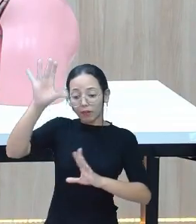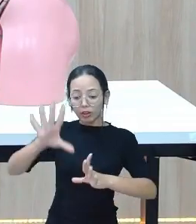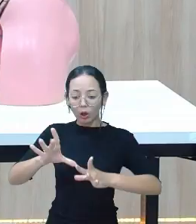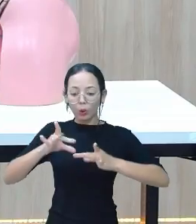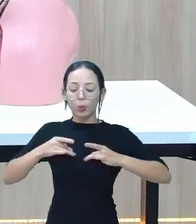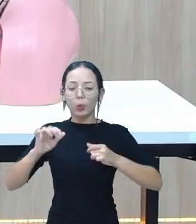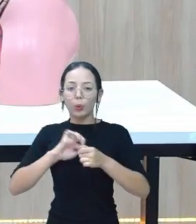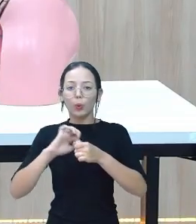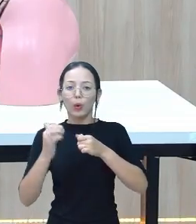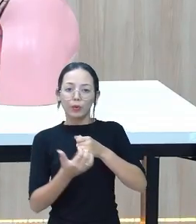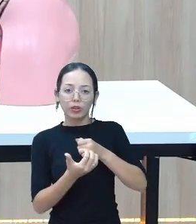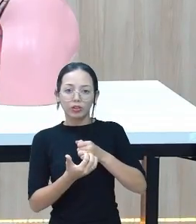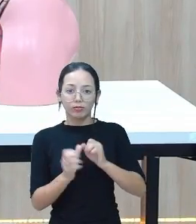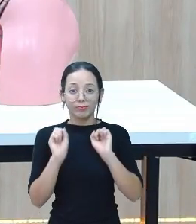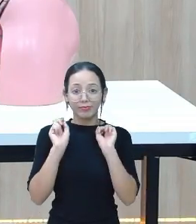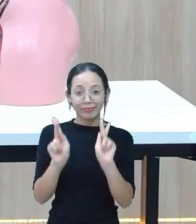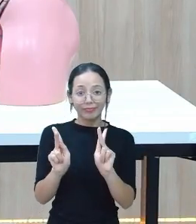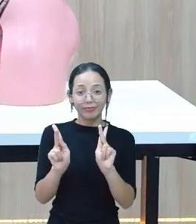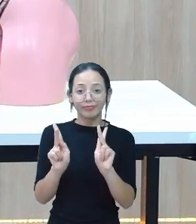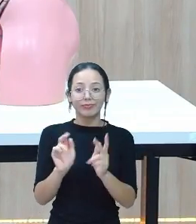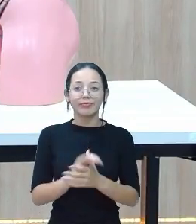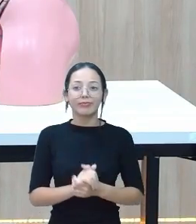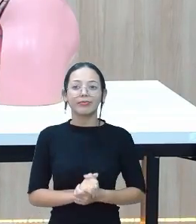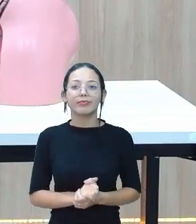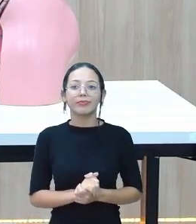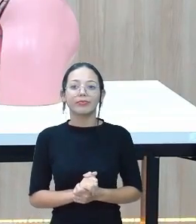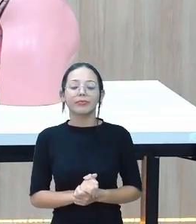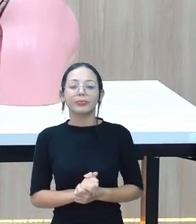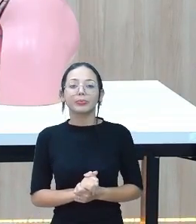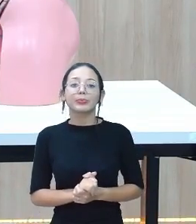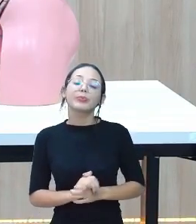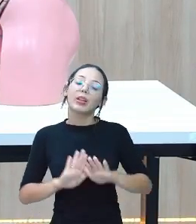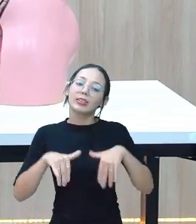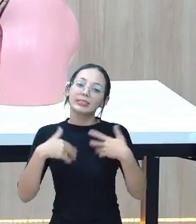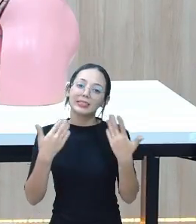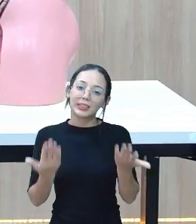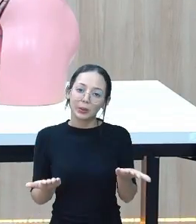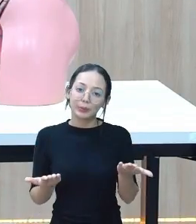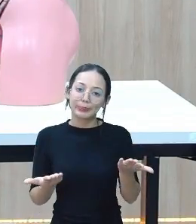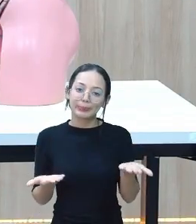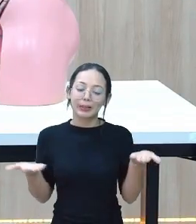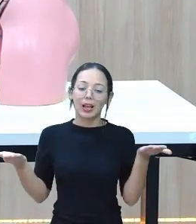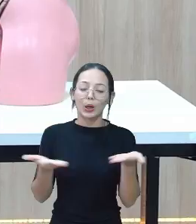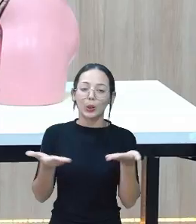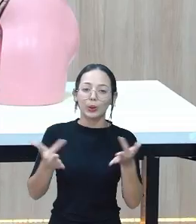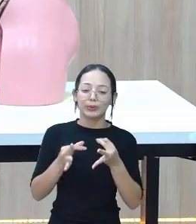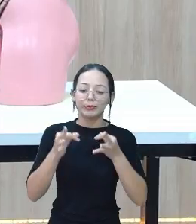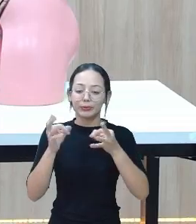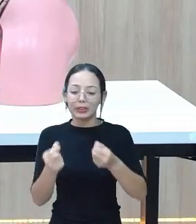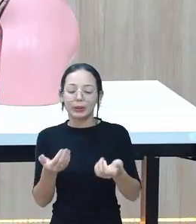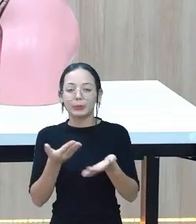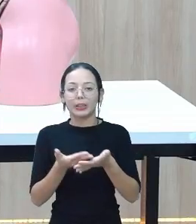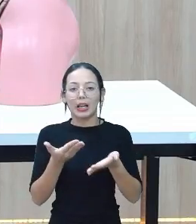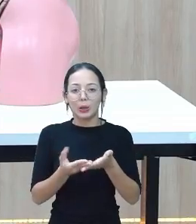o Covid-19, tá certo? Então, pessoal, nós estamos chegando ao